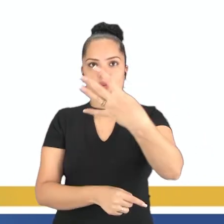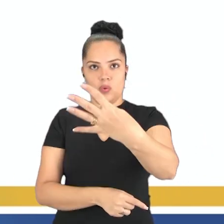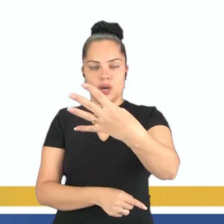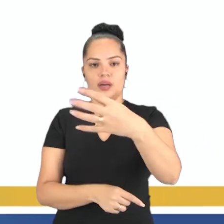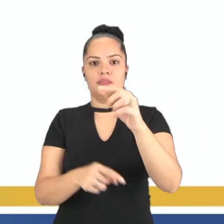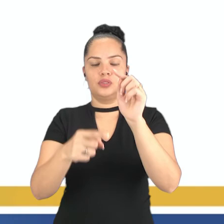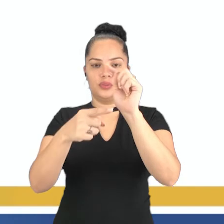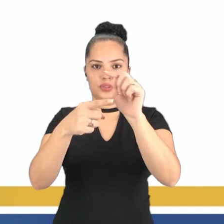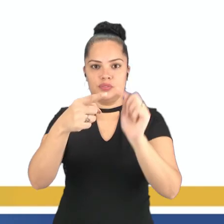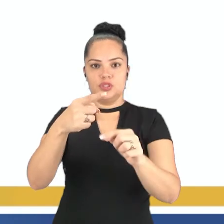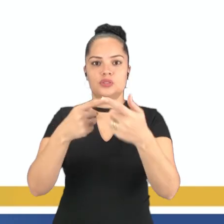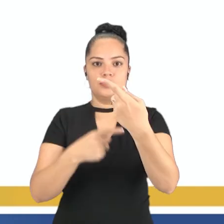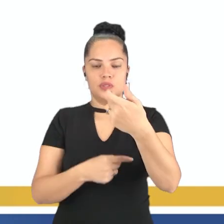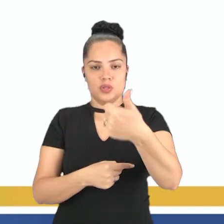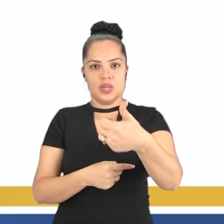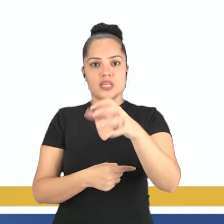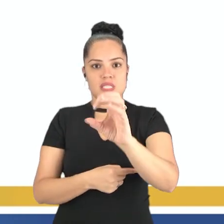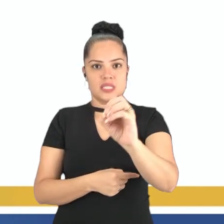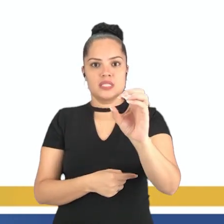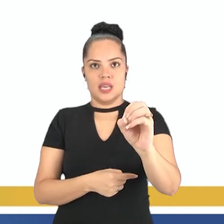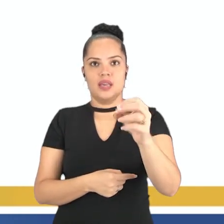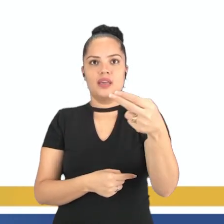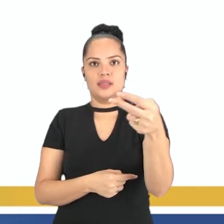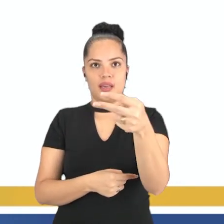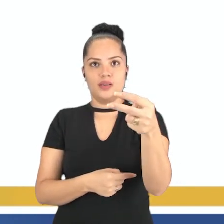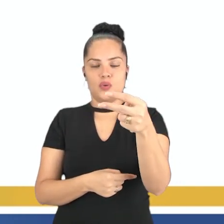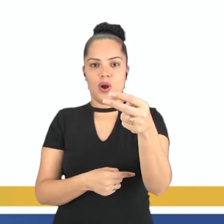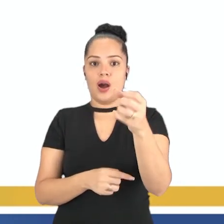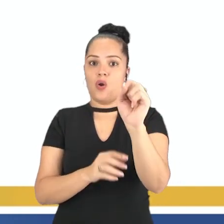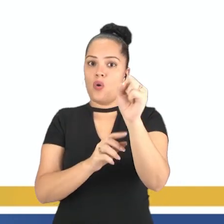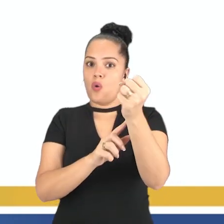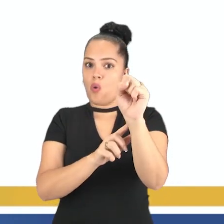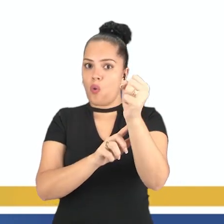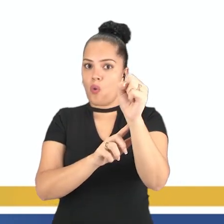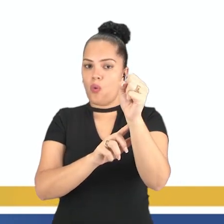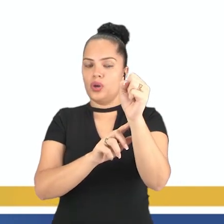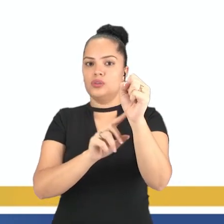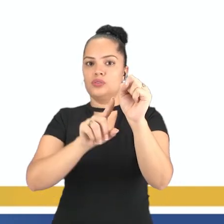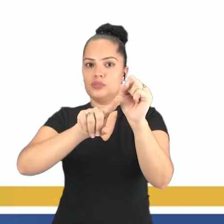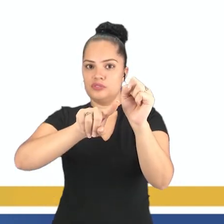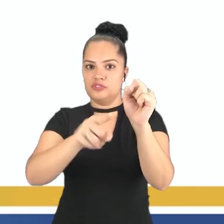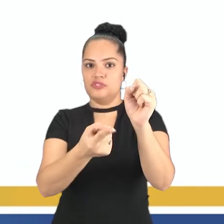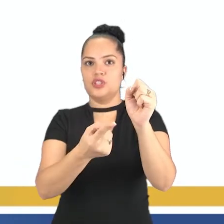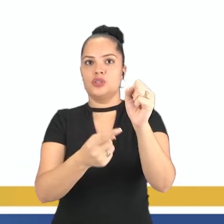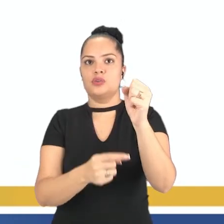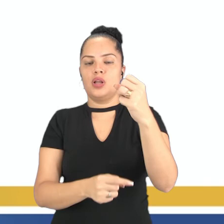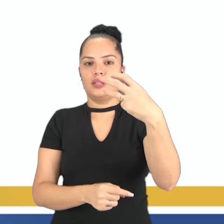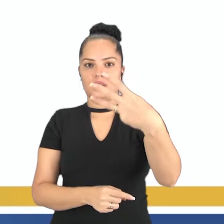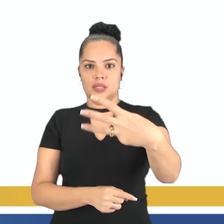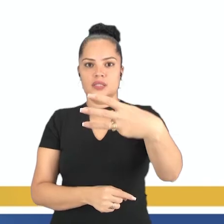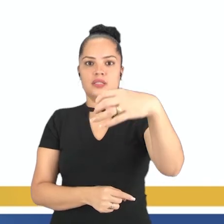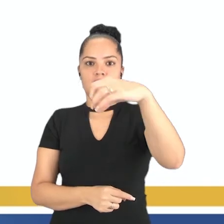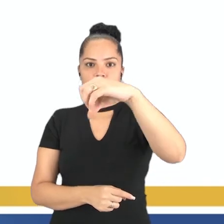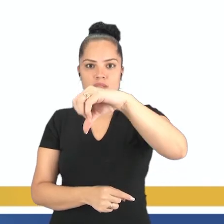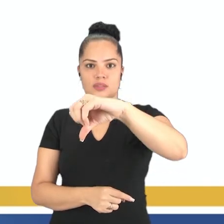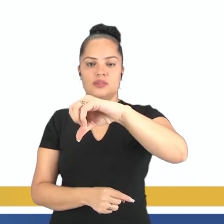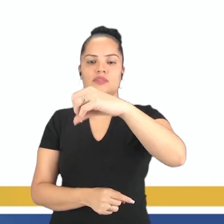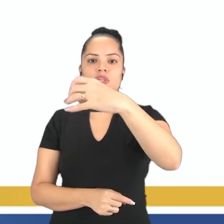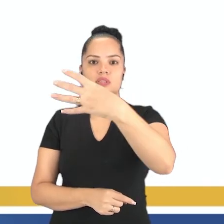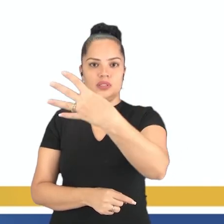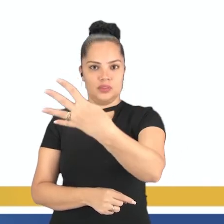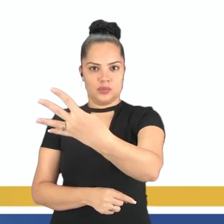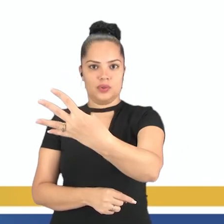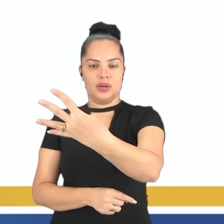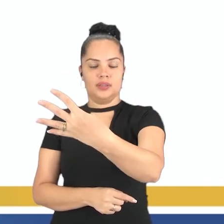839,4 décimos dividido para 100, a vírgula anda 2 casas, ou seja, 2 números para a esquerda, e vai ser igual a